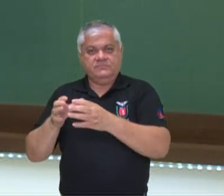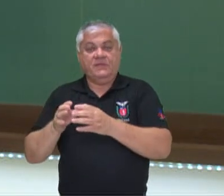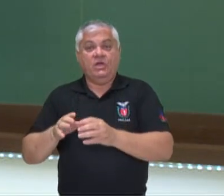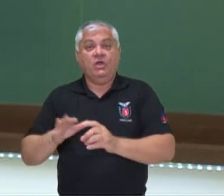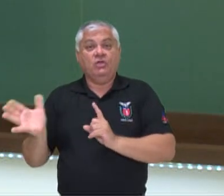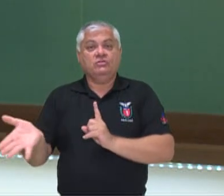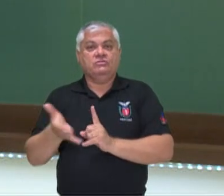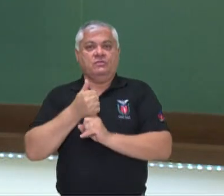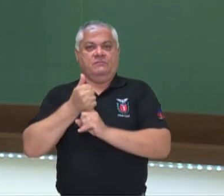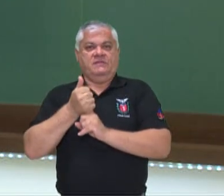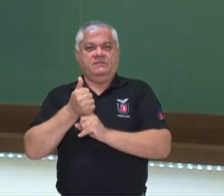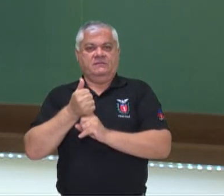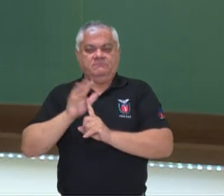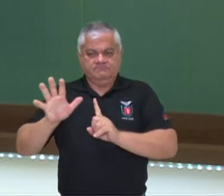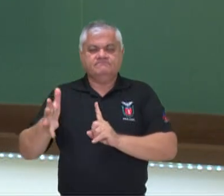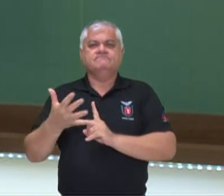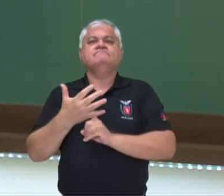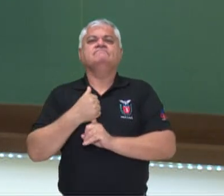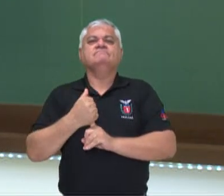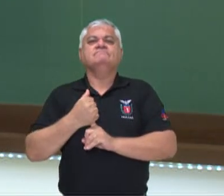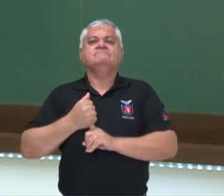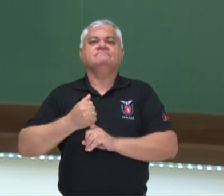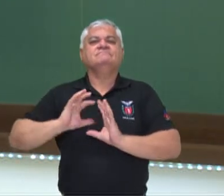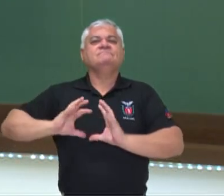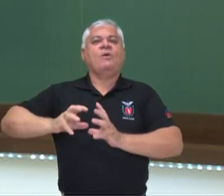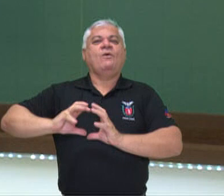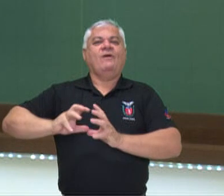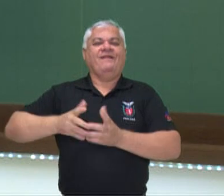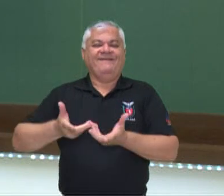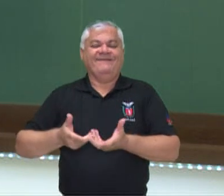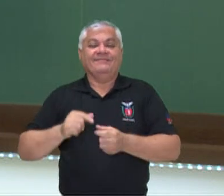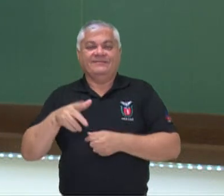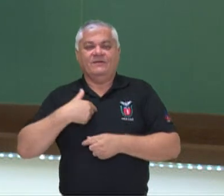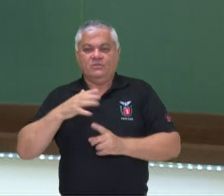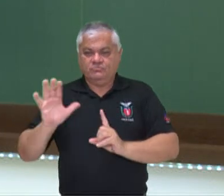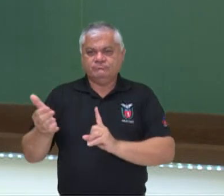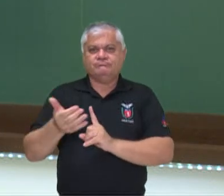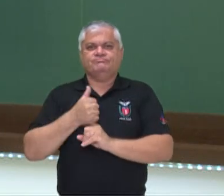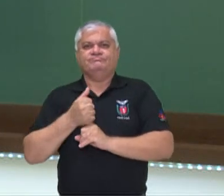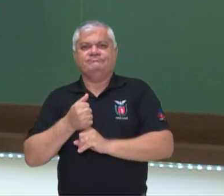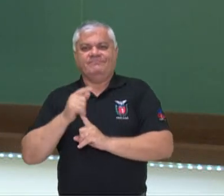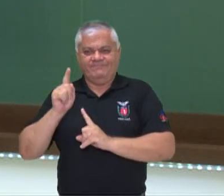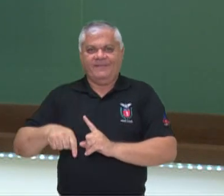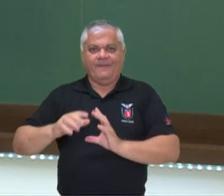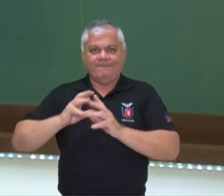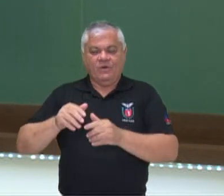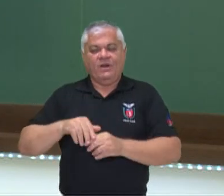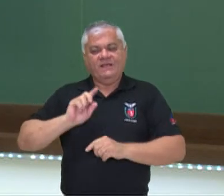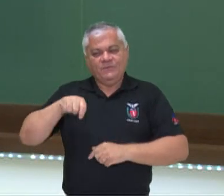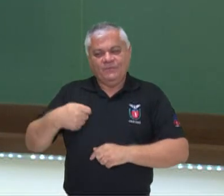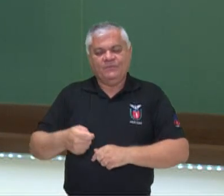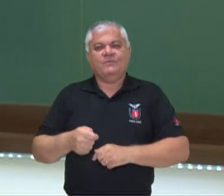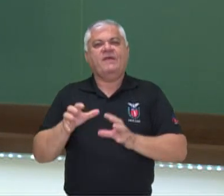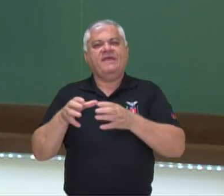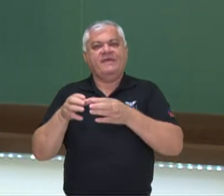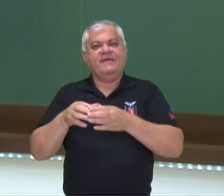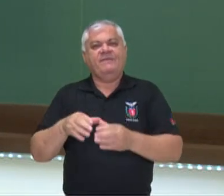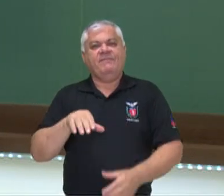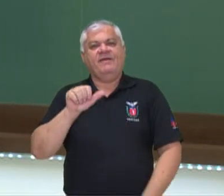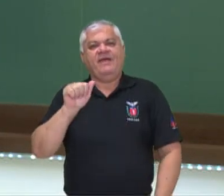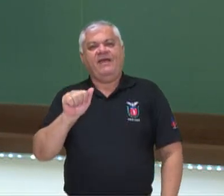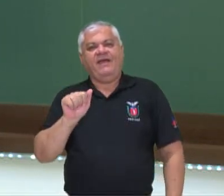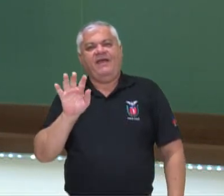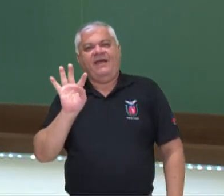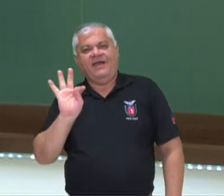equipe que possui a bola. Então, a posse de bola é um determinante para dizer em